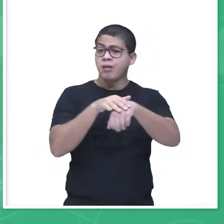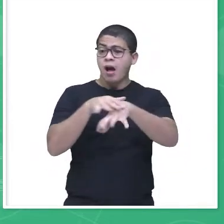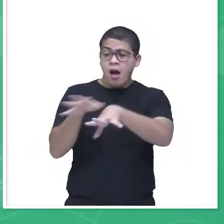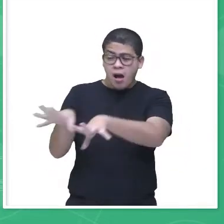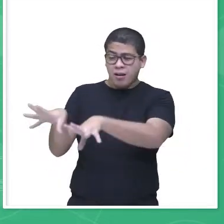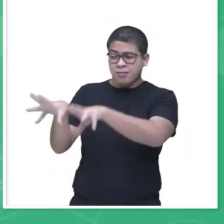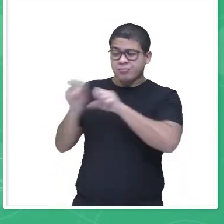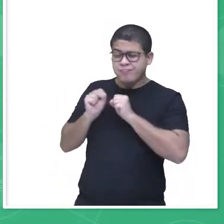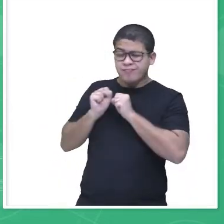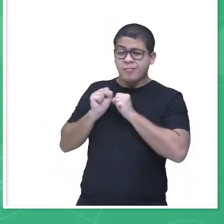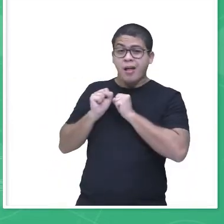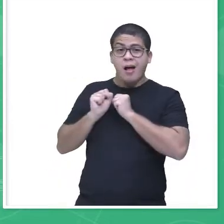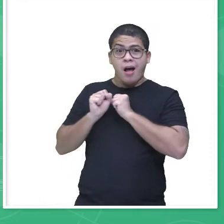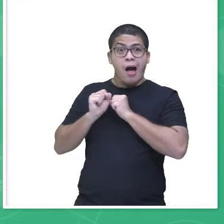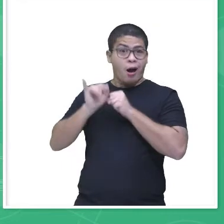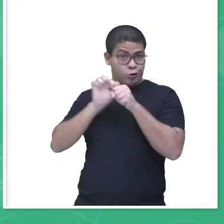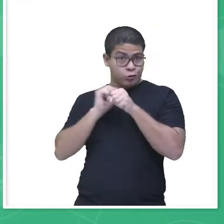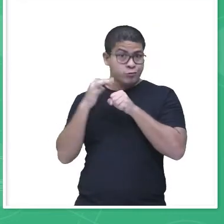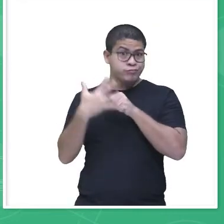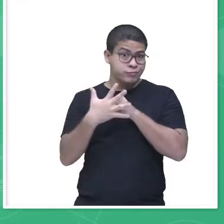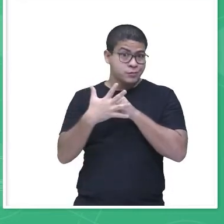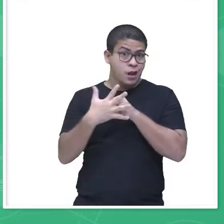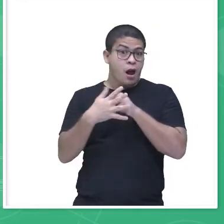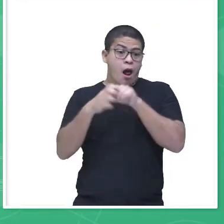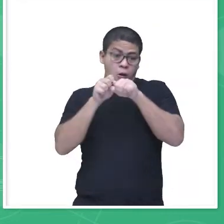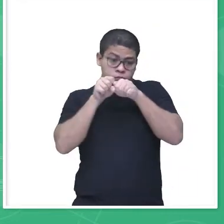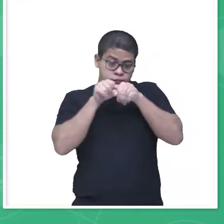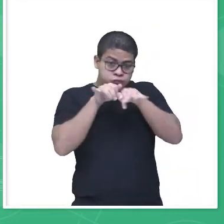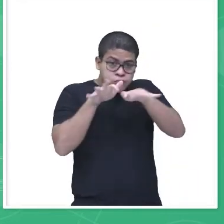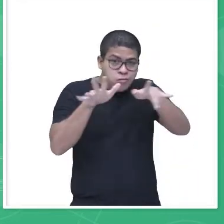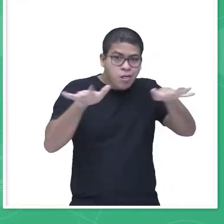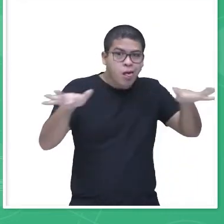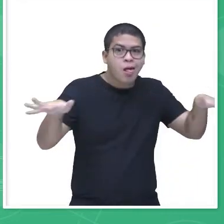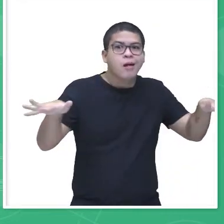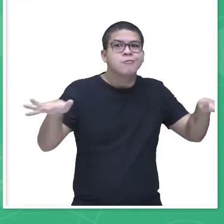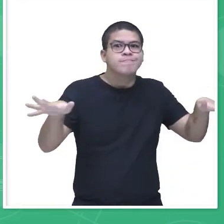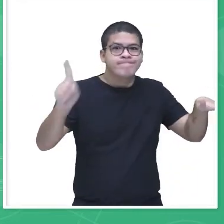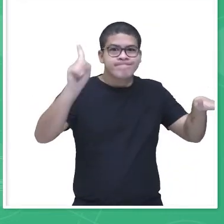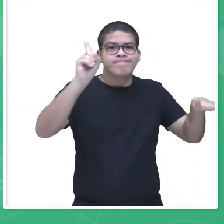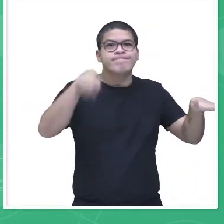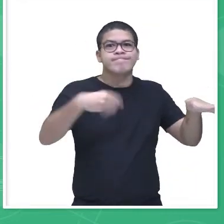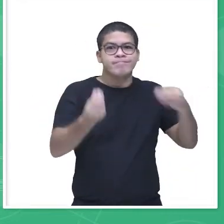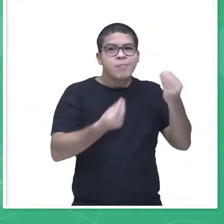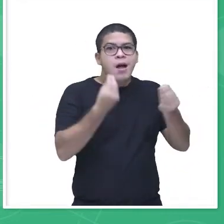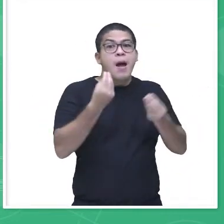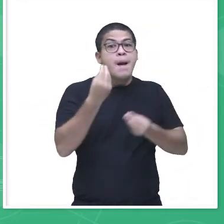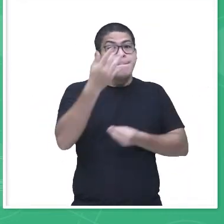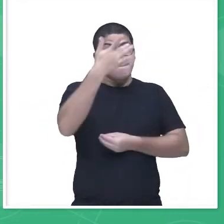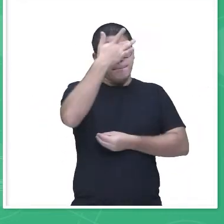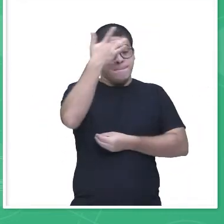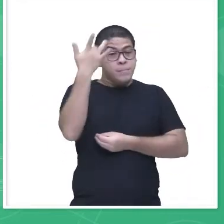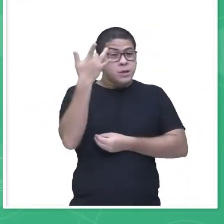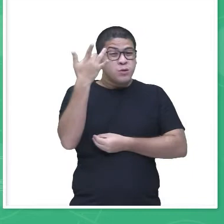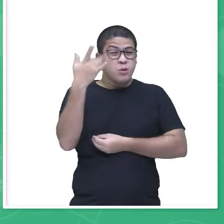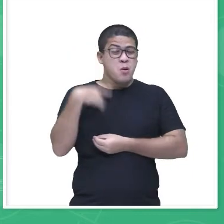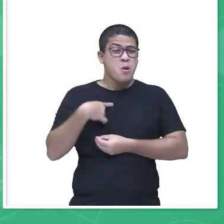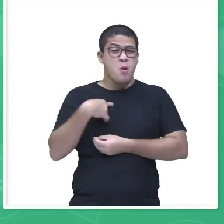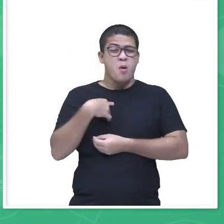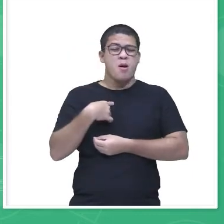transmitindo a doença para outras pessoas. Então vejo que não é somente cuidar de si. Quando você cuida de si, você acaba